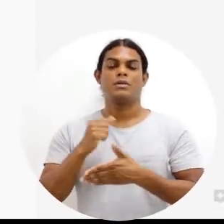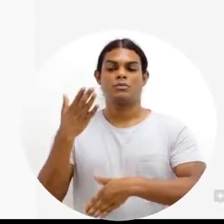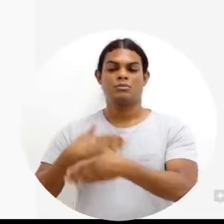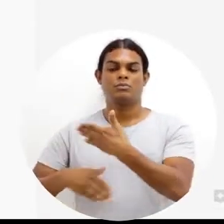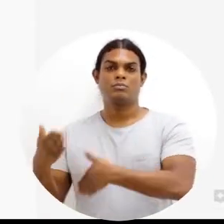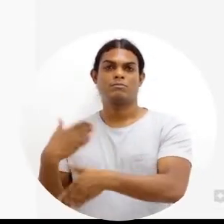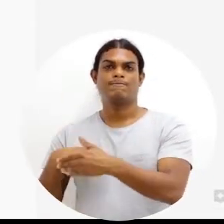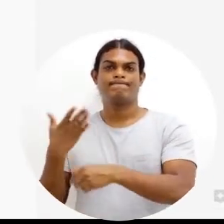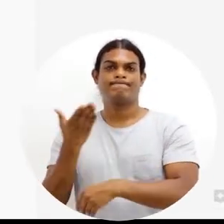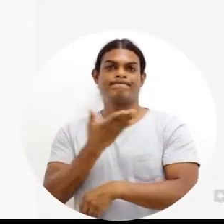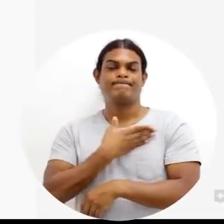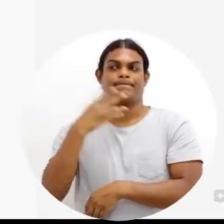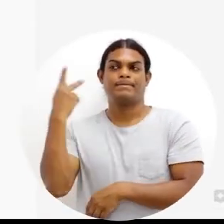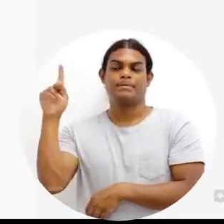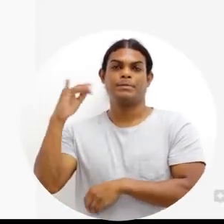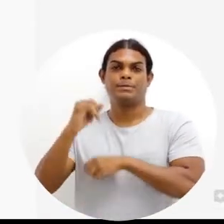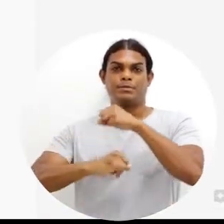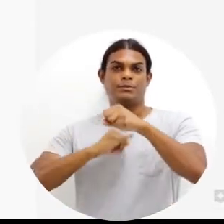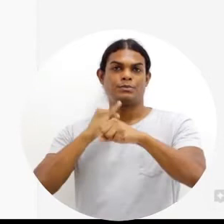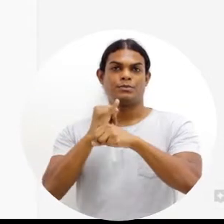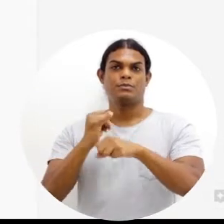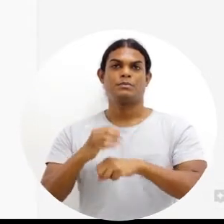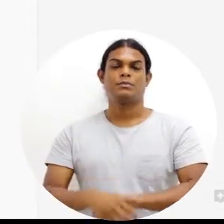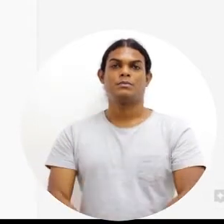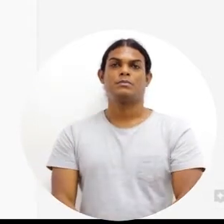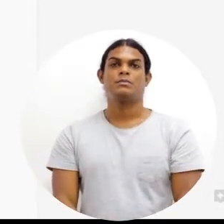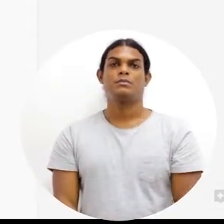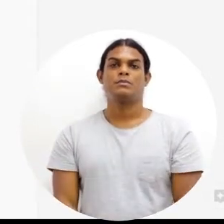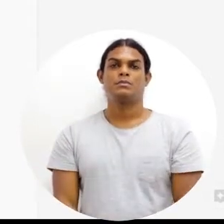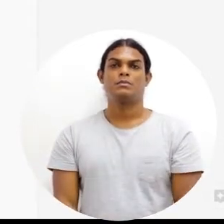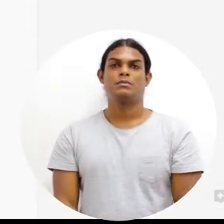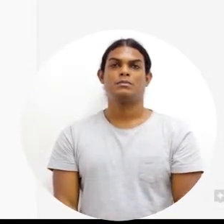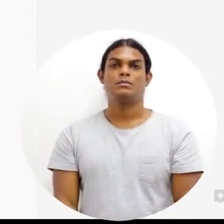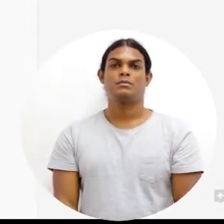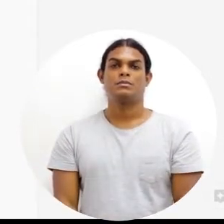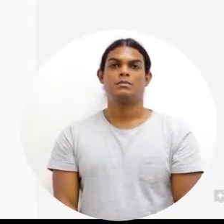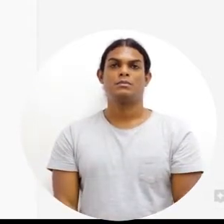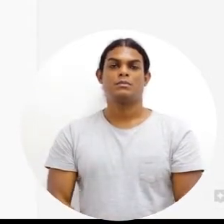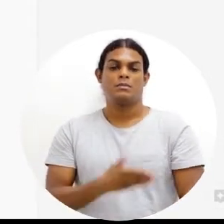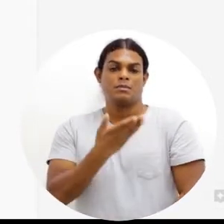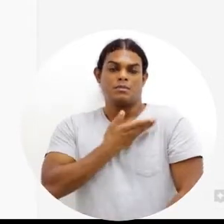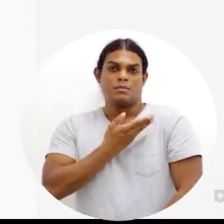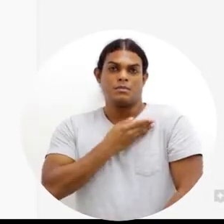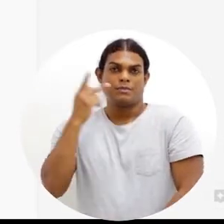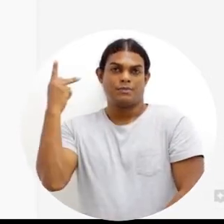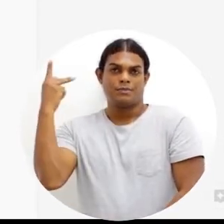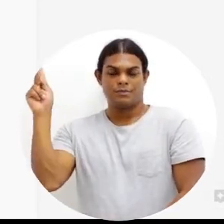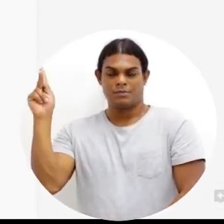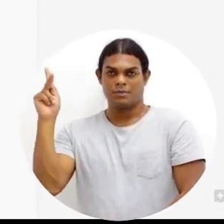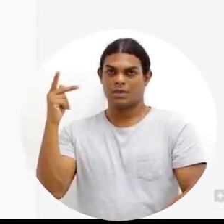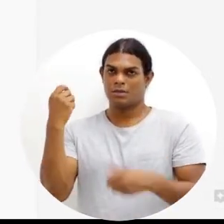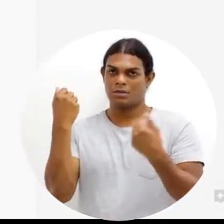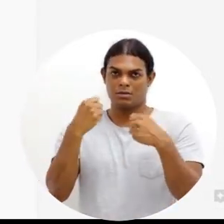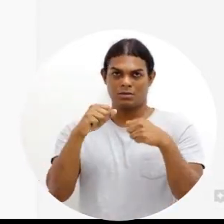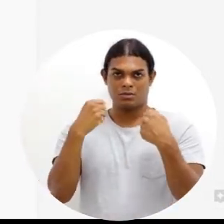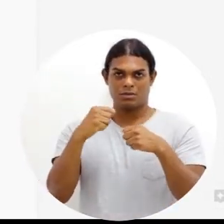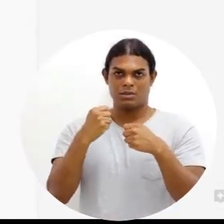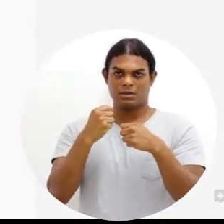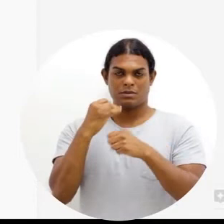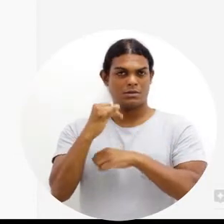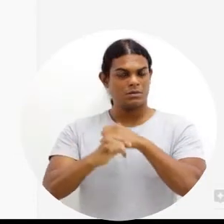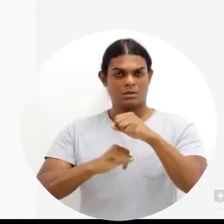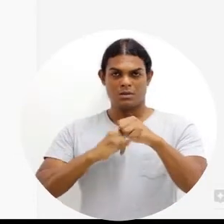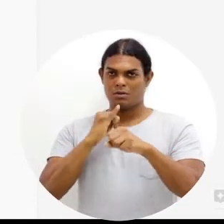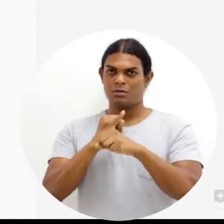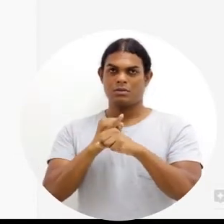que está online nesse momento e necessariamente ela não precisaria estar online, mas aí só